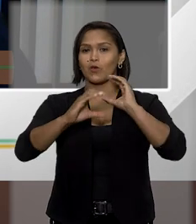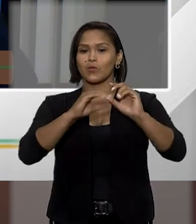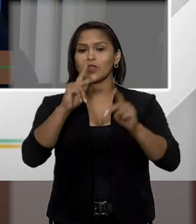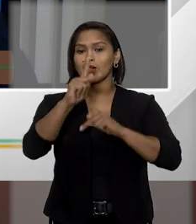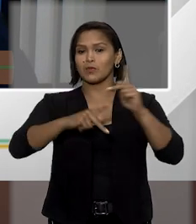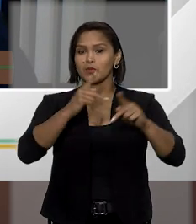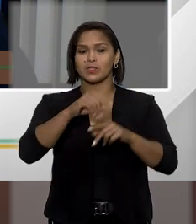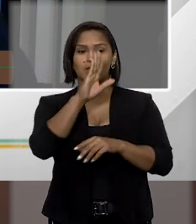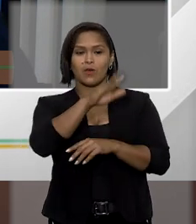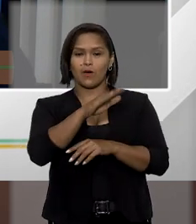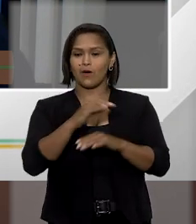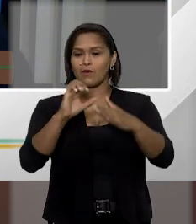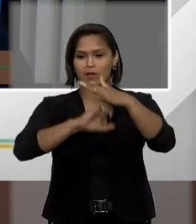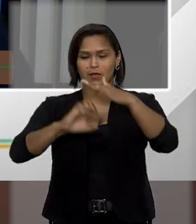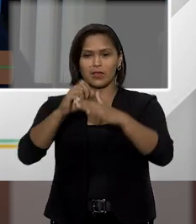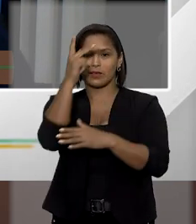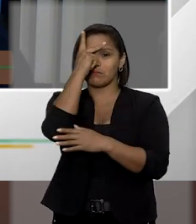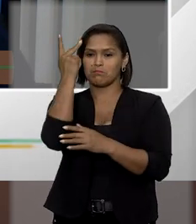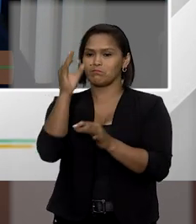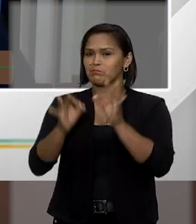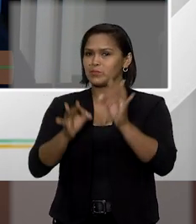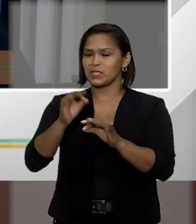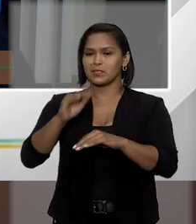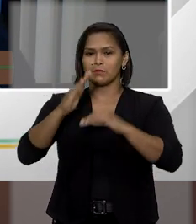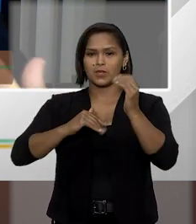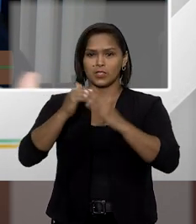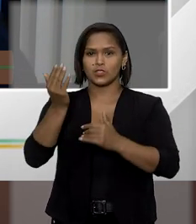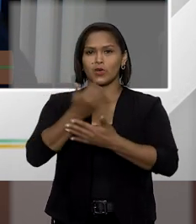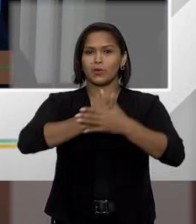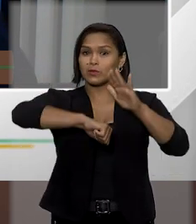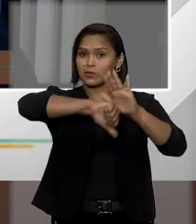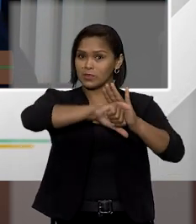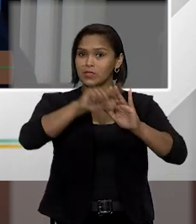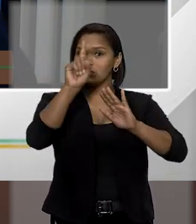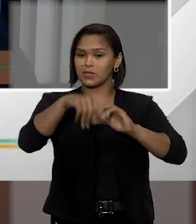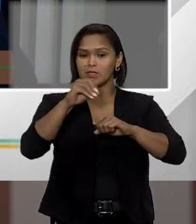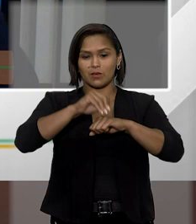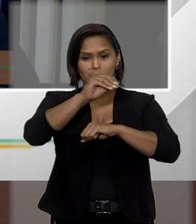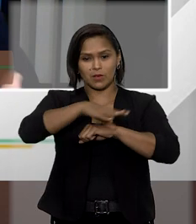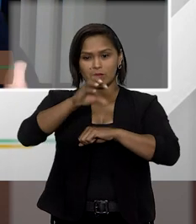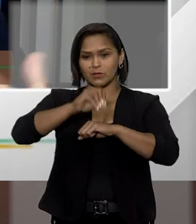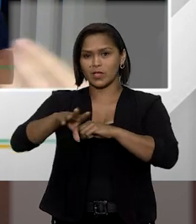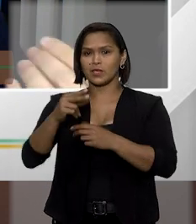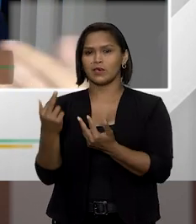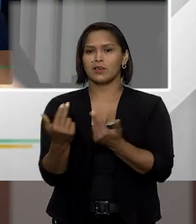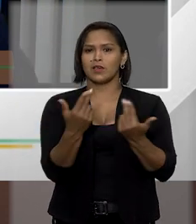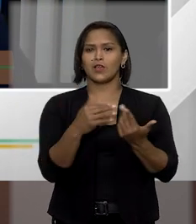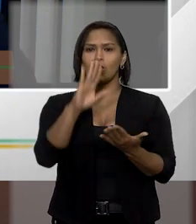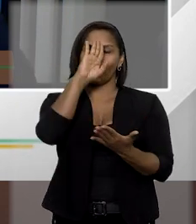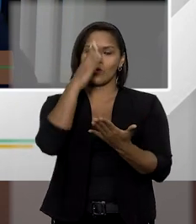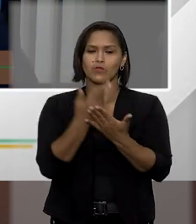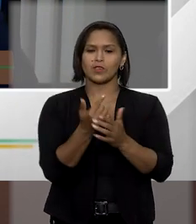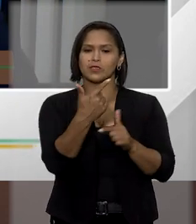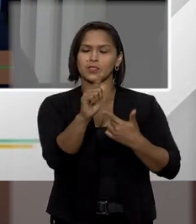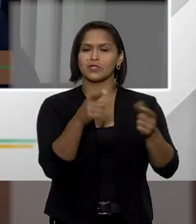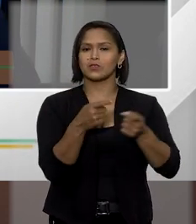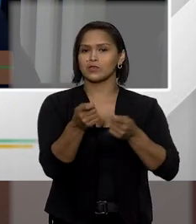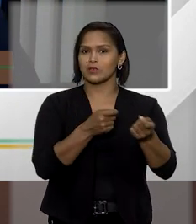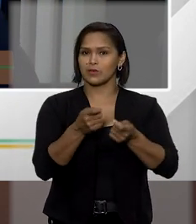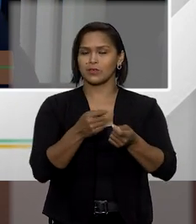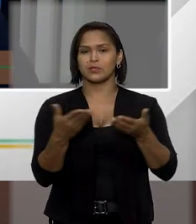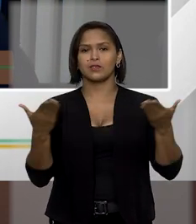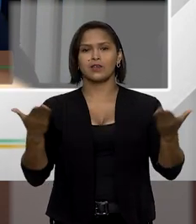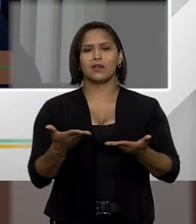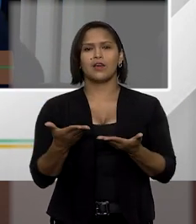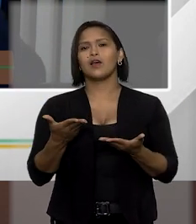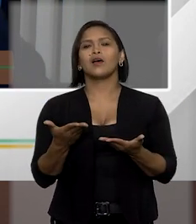à população que aquela eventual pessoa jurídica condenada praticou ou fez algo errado e que, portanto, ela não goza da mesma confiança que as suas concorrentes.